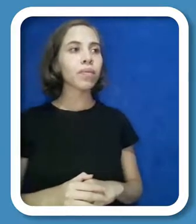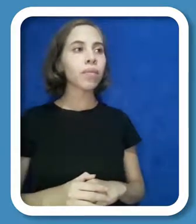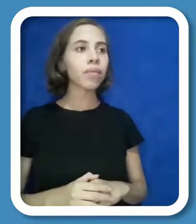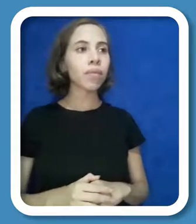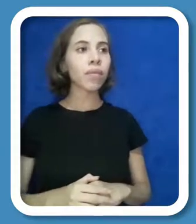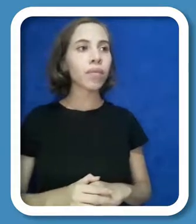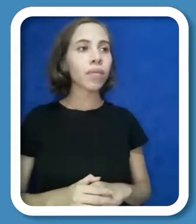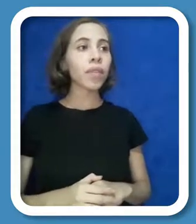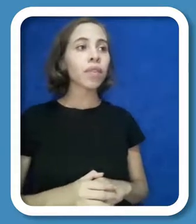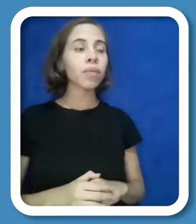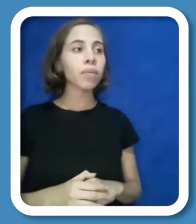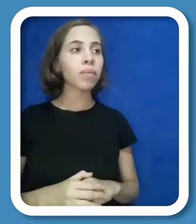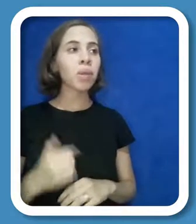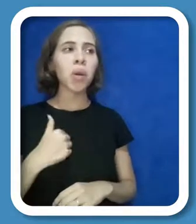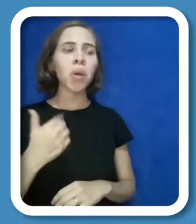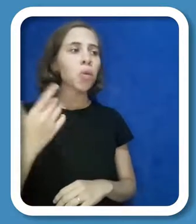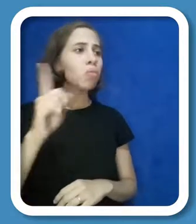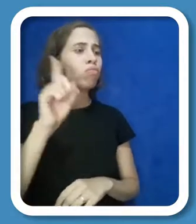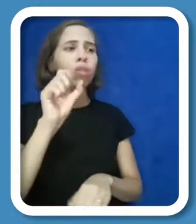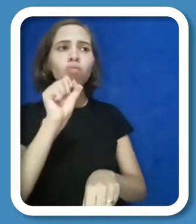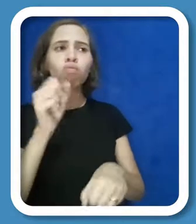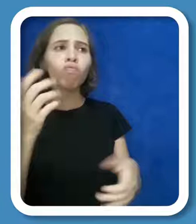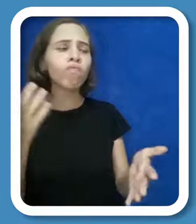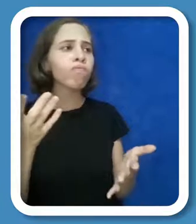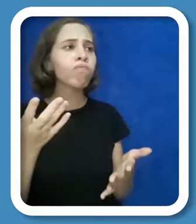Turma, eu não estava